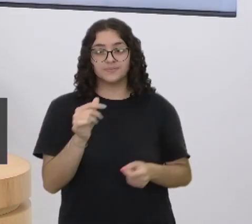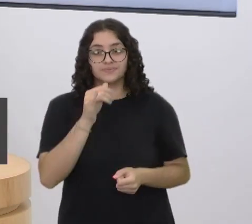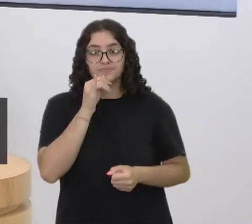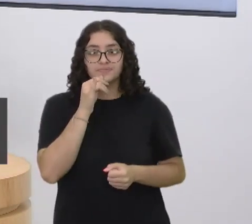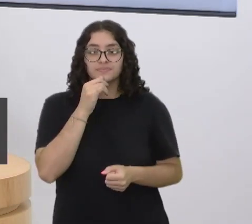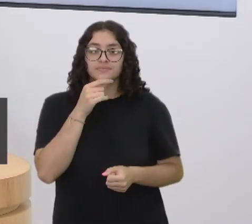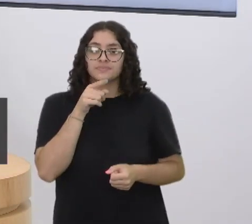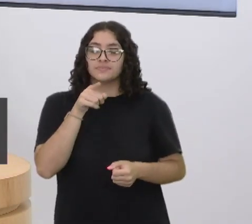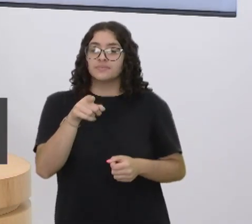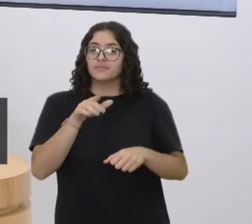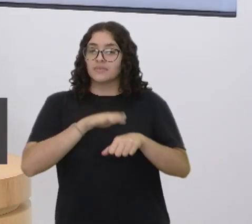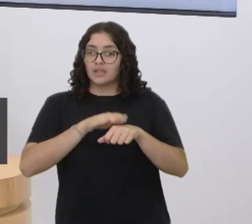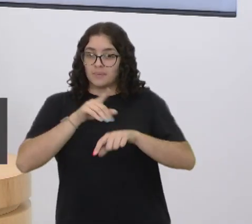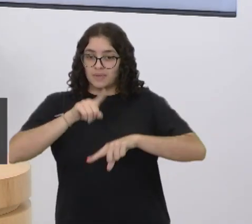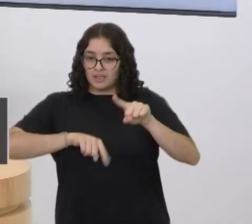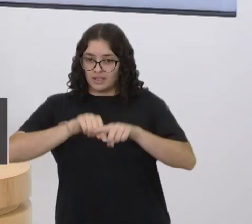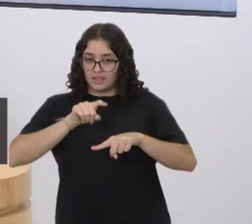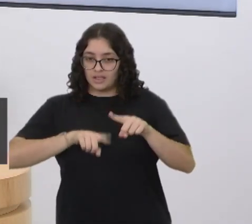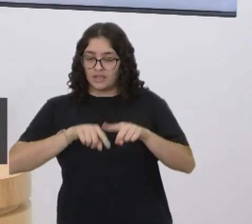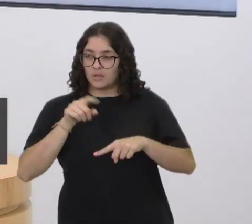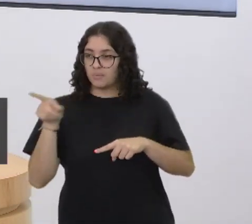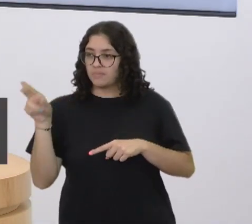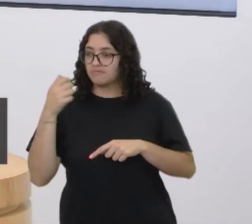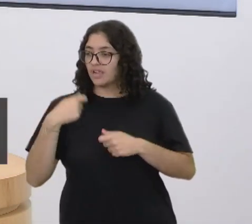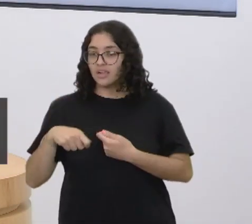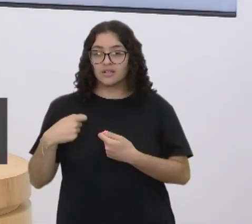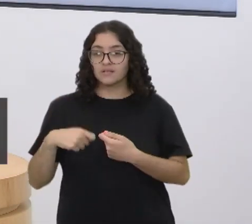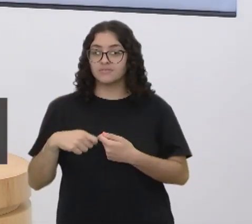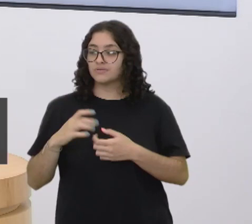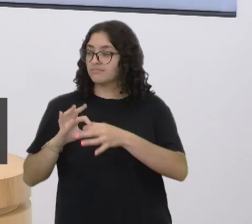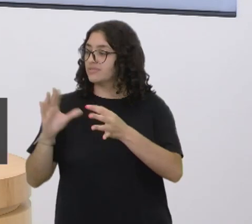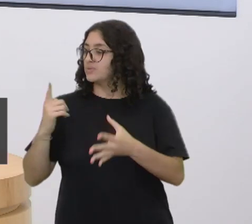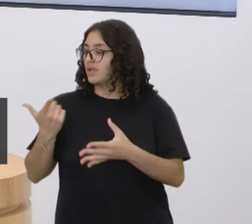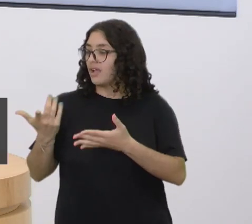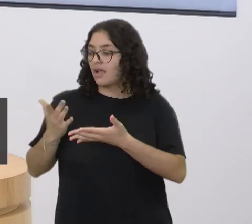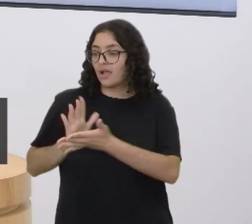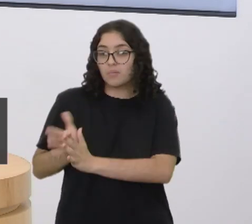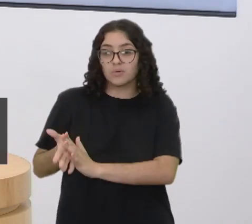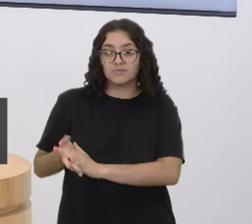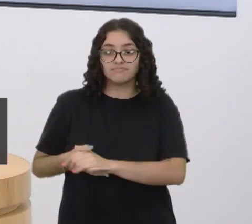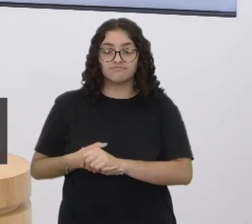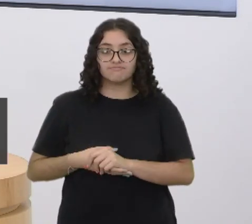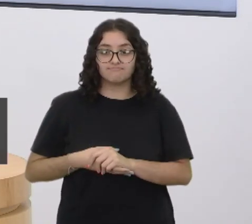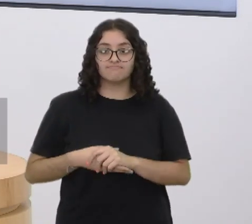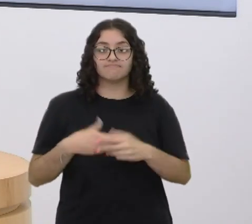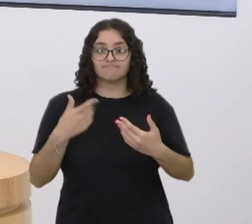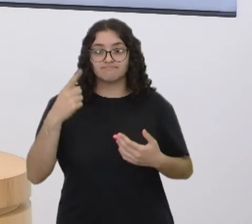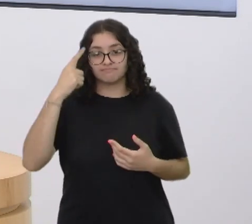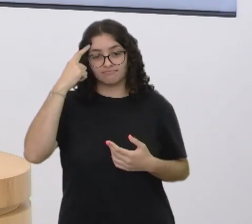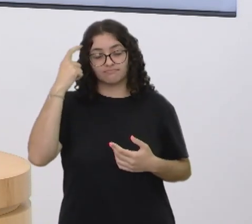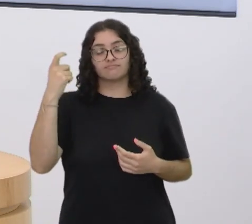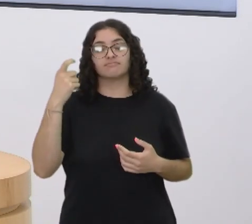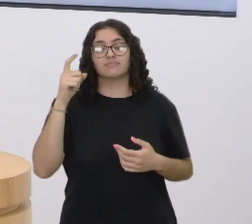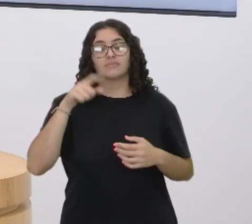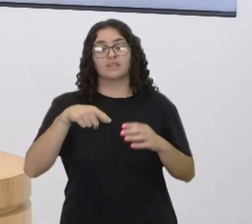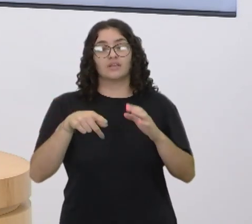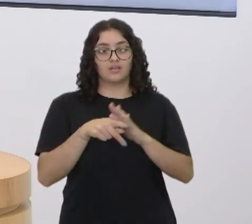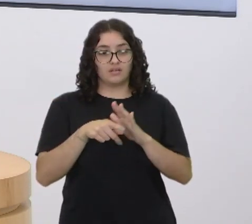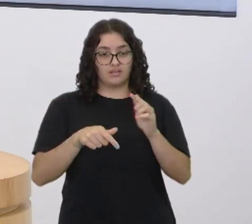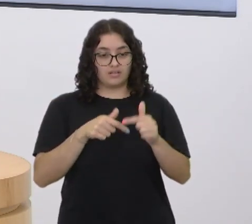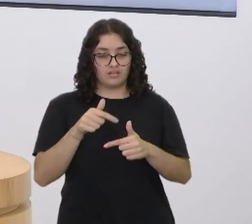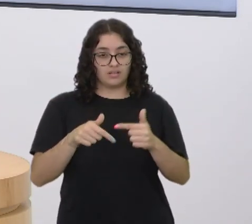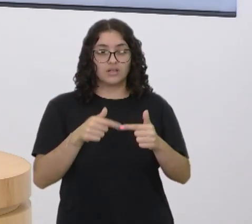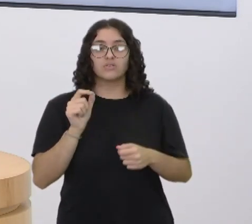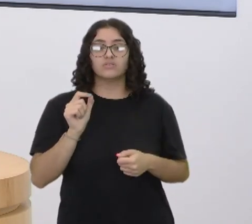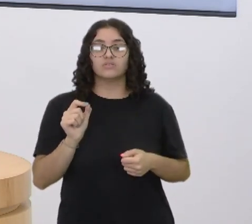para justamente fazer esses materiais, você não vai ter mais disponível. E a ideia justamente dos serviços ambientais